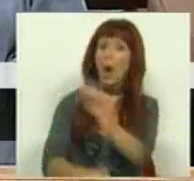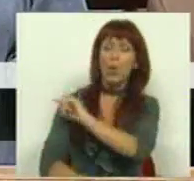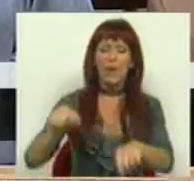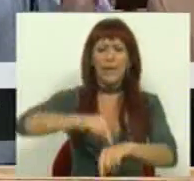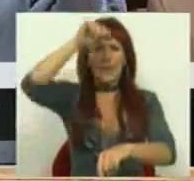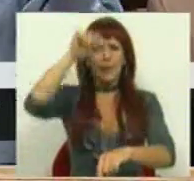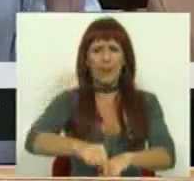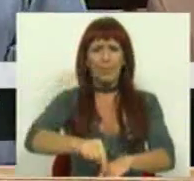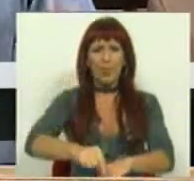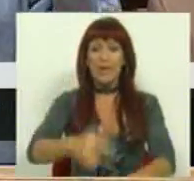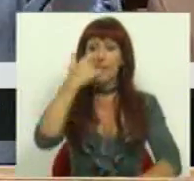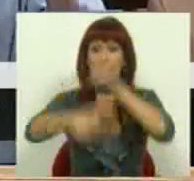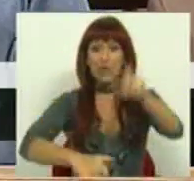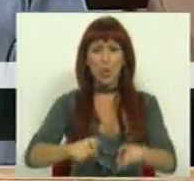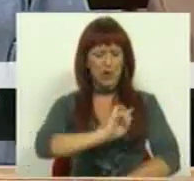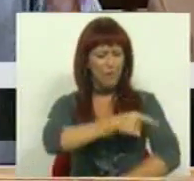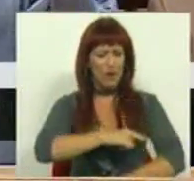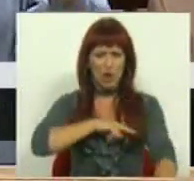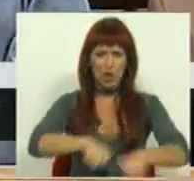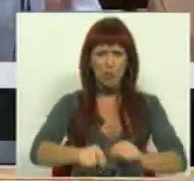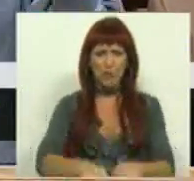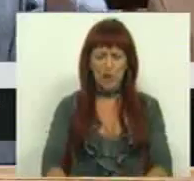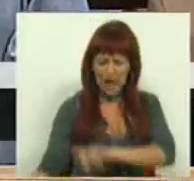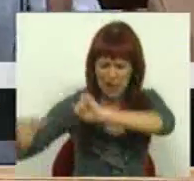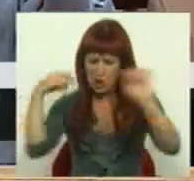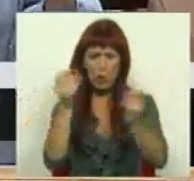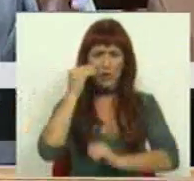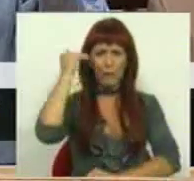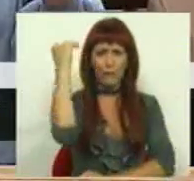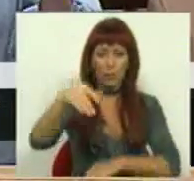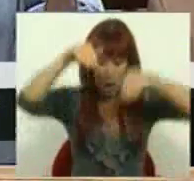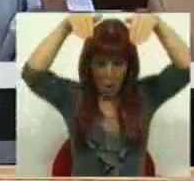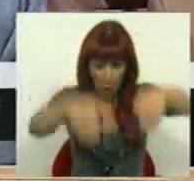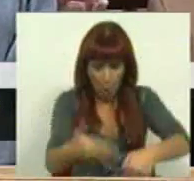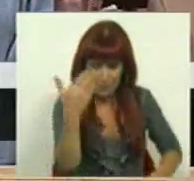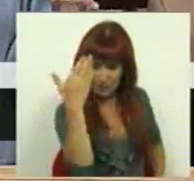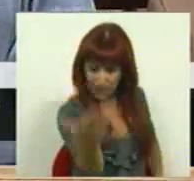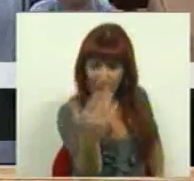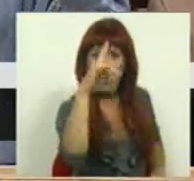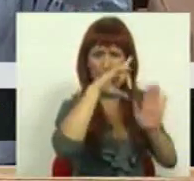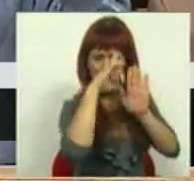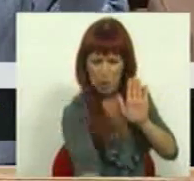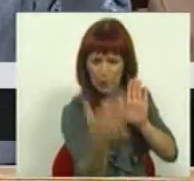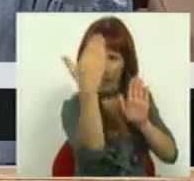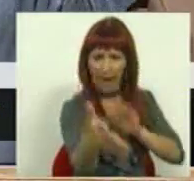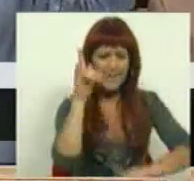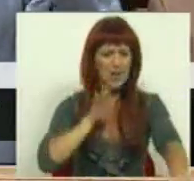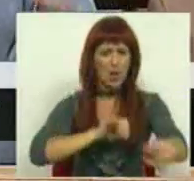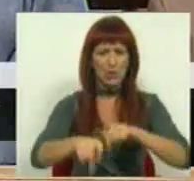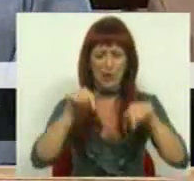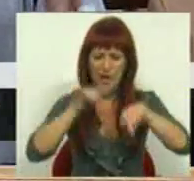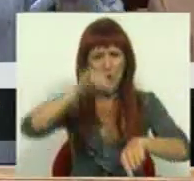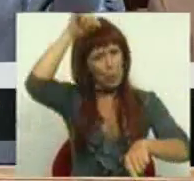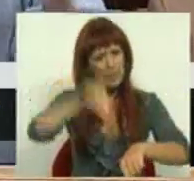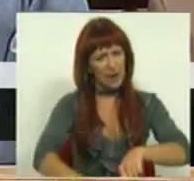o momento, cidadãos, forças políticas, discutirem o futuro. O precipício está no horizonte. Senhoras e senhores deputados, este